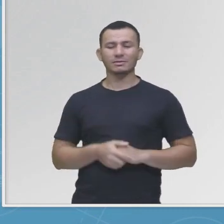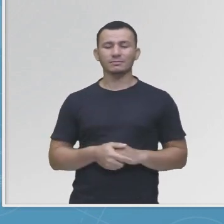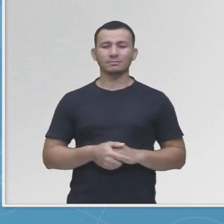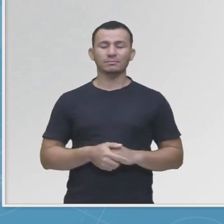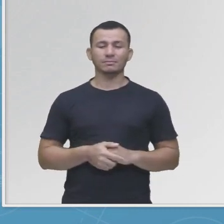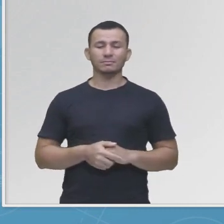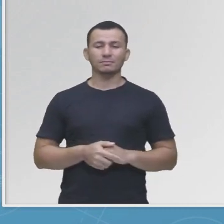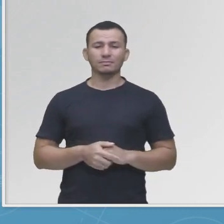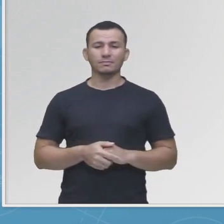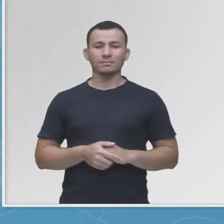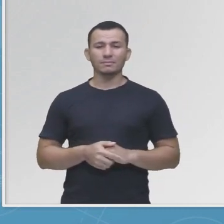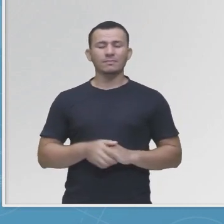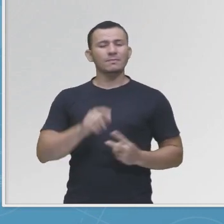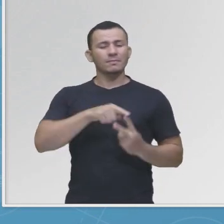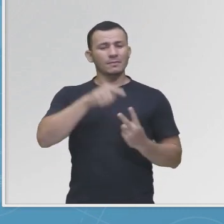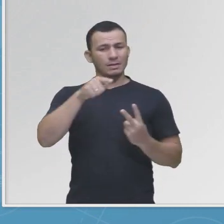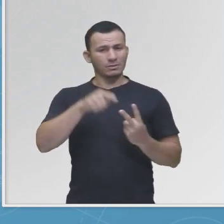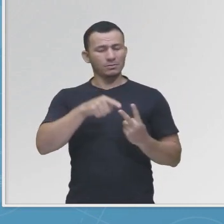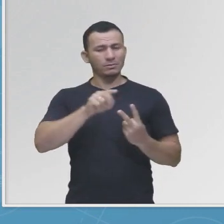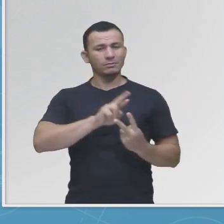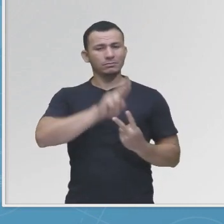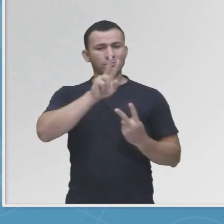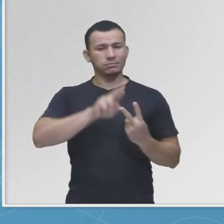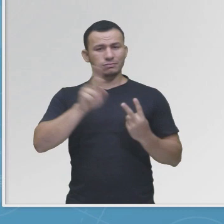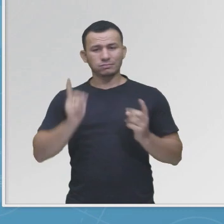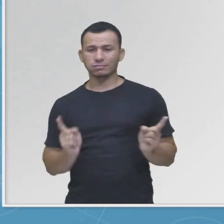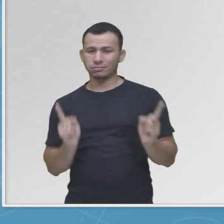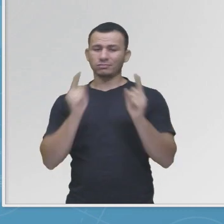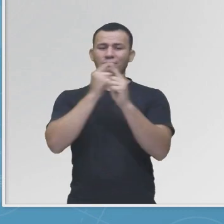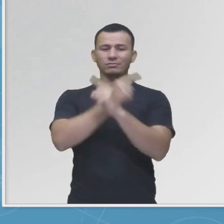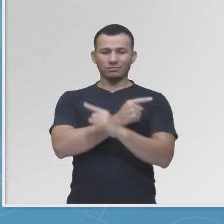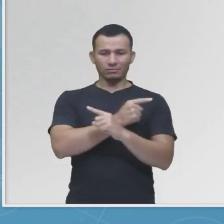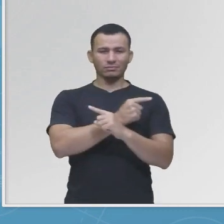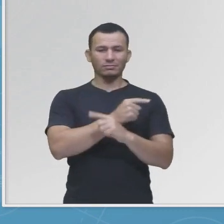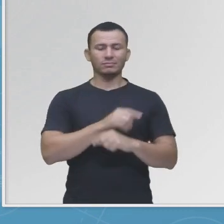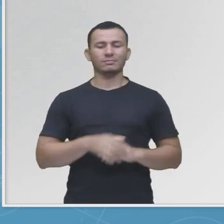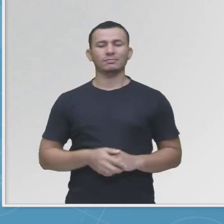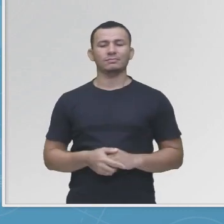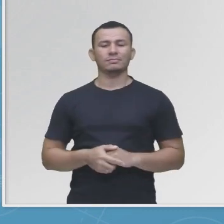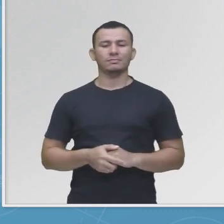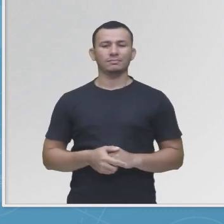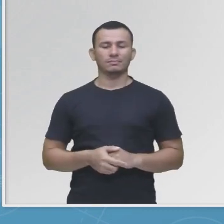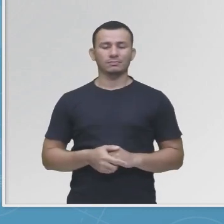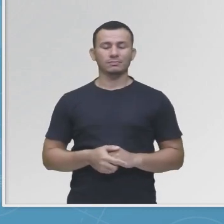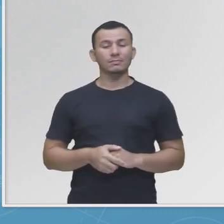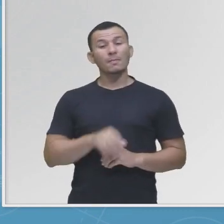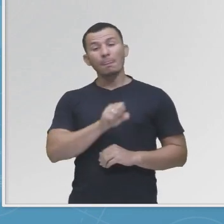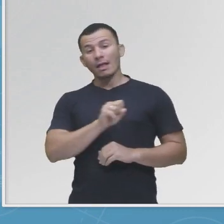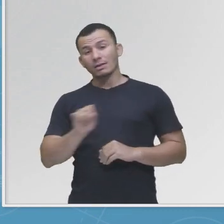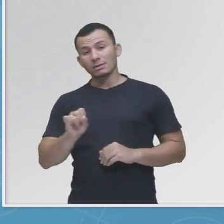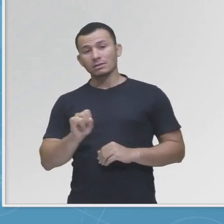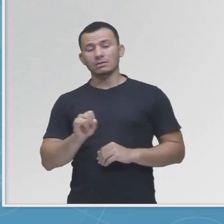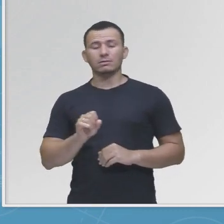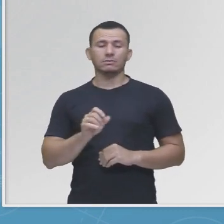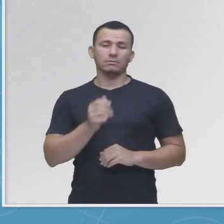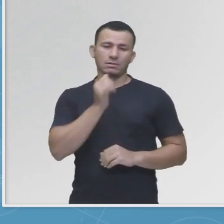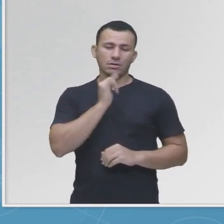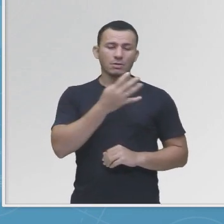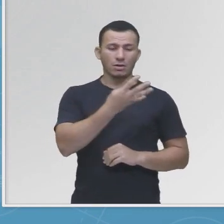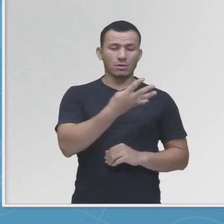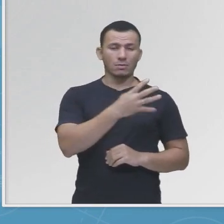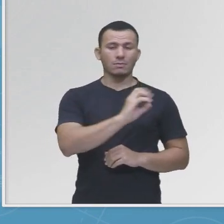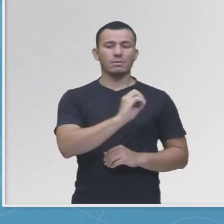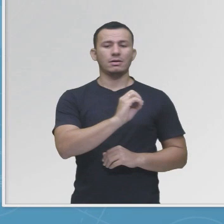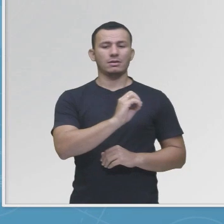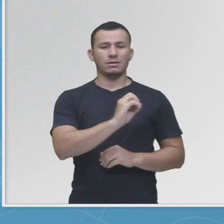a materialidade da operação inversa de uma para outra. Né? Se eu tivesse, da mesma forma, 40